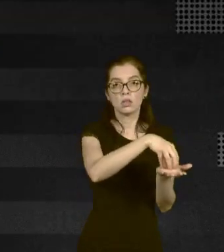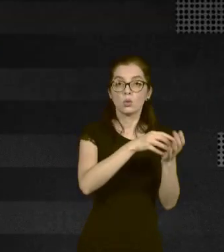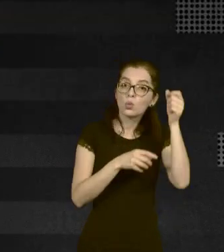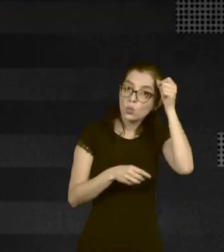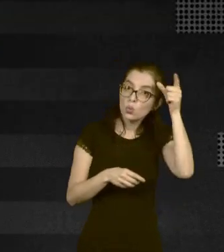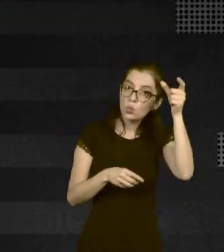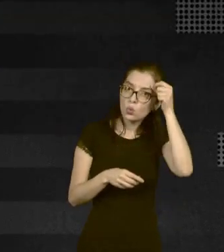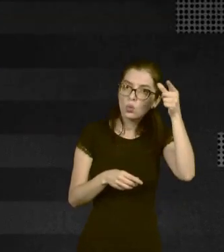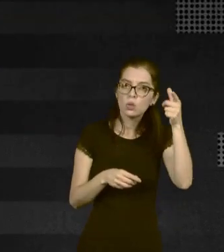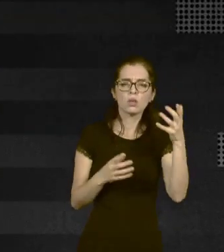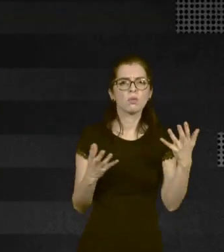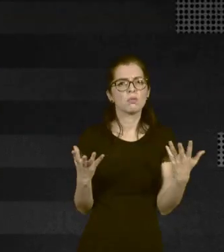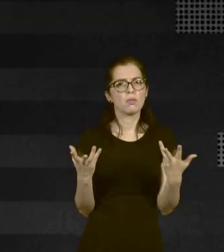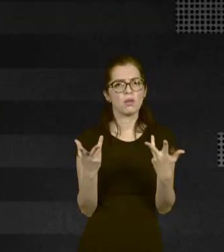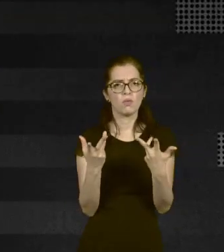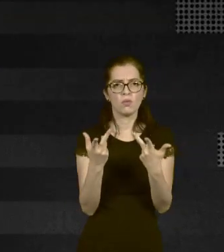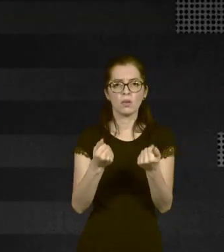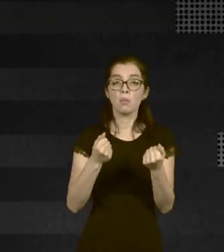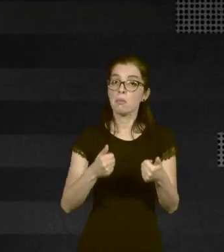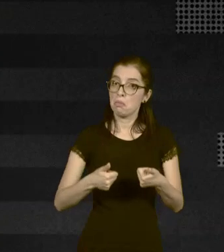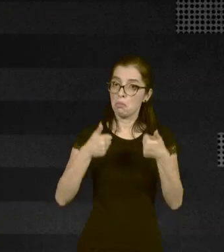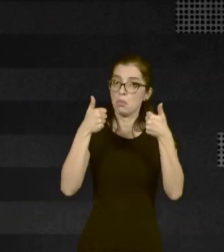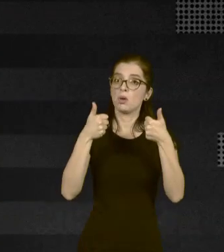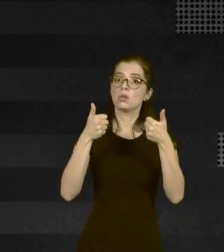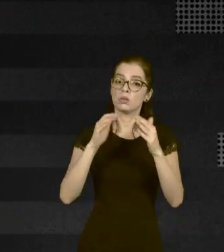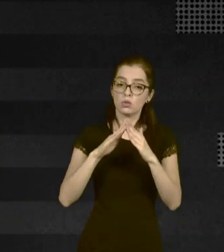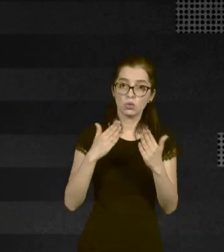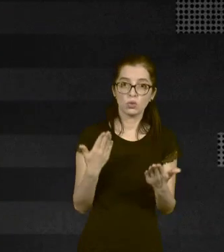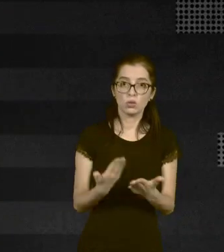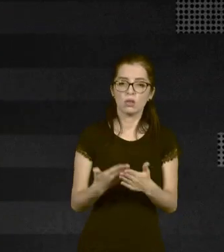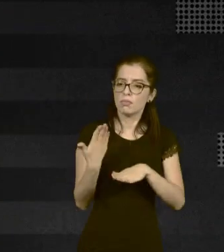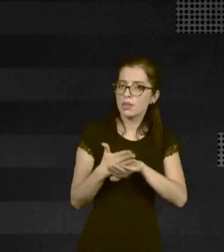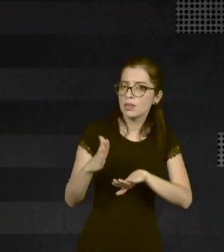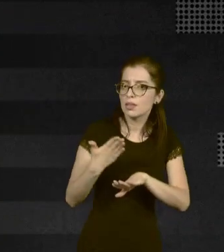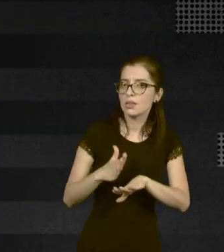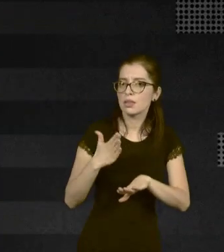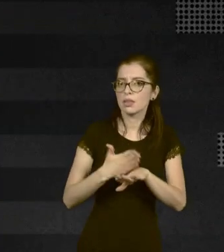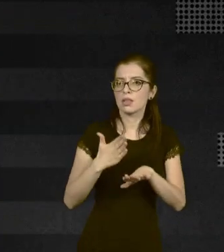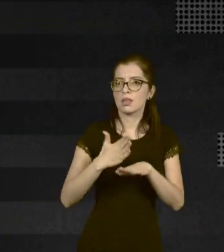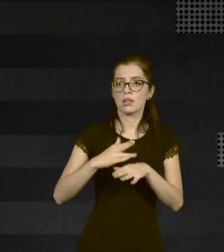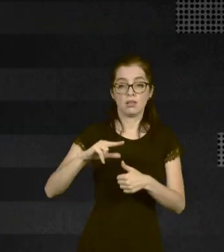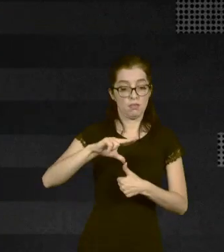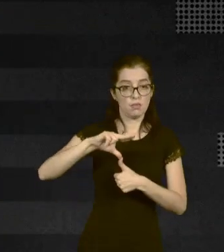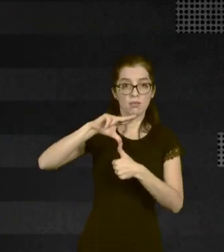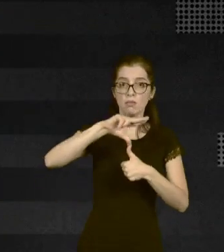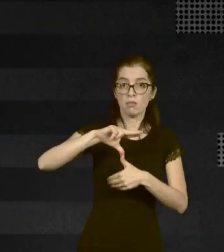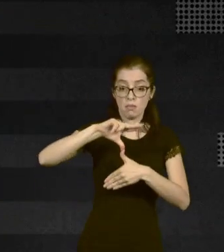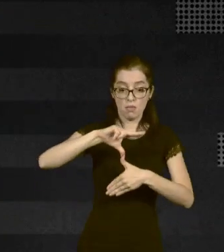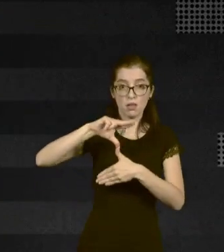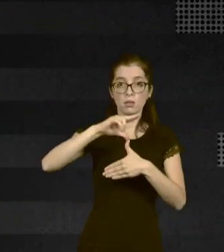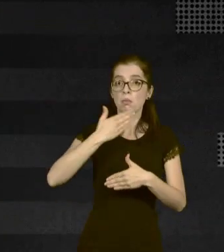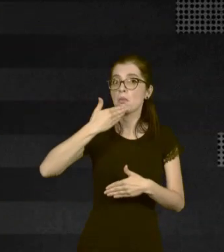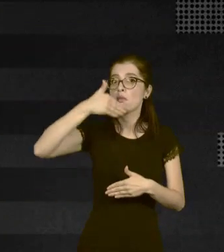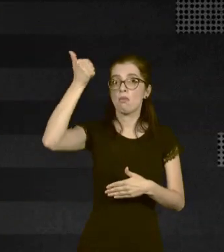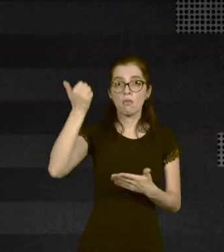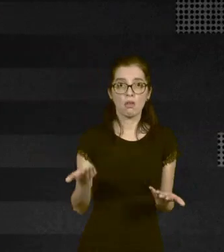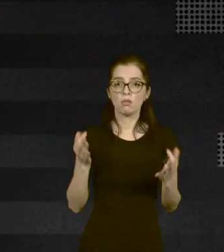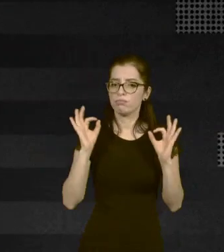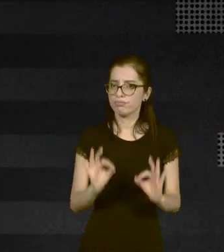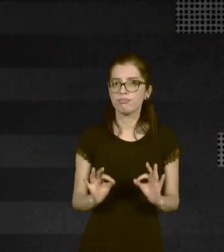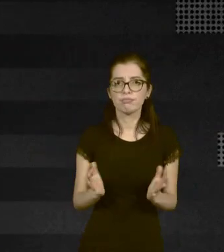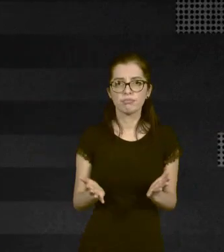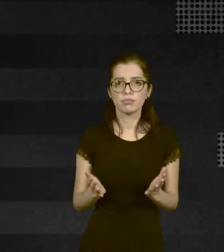quando nós fomos para São Paulo, nós estreamos em São Caetano do Sul na Fundação das Artes, que já era ali uma fundação com cara